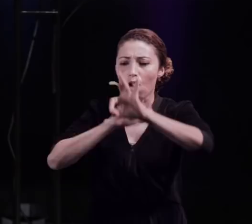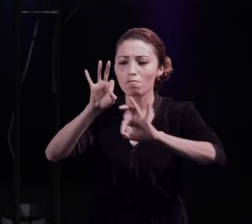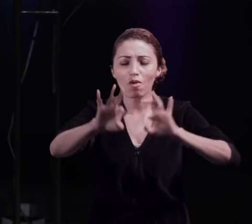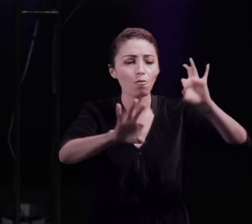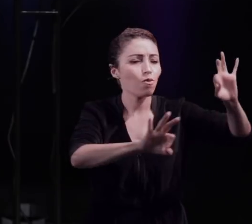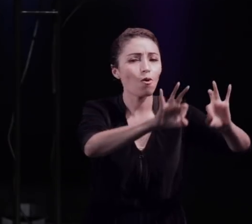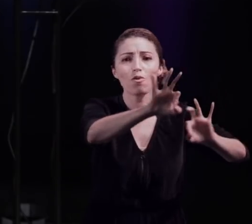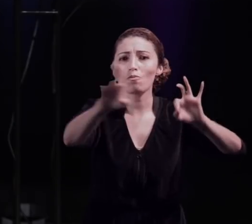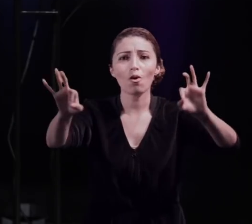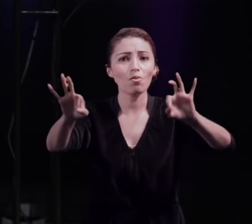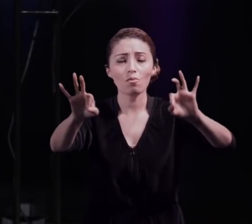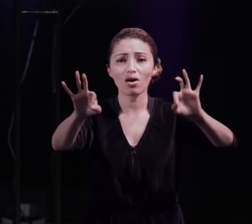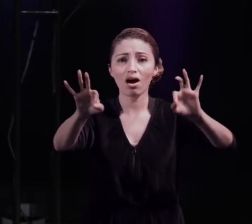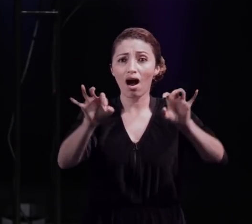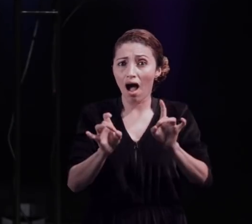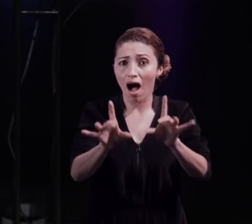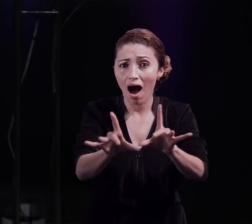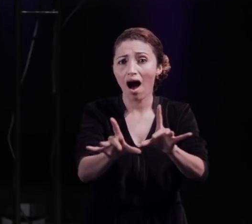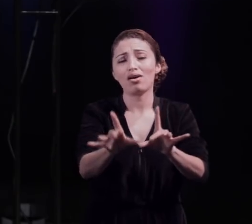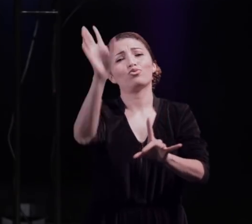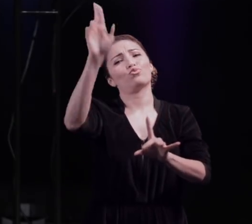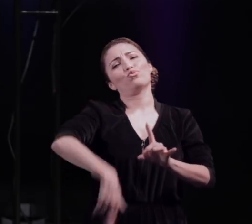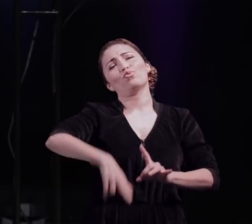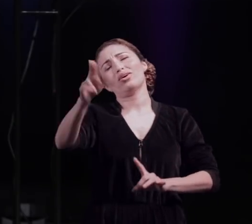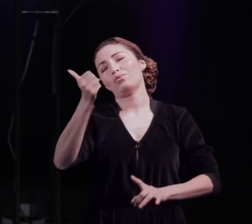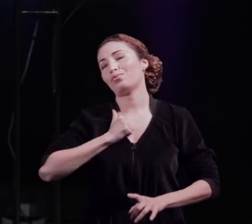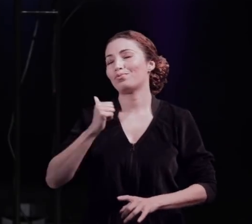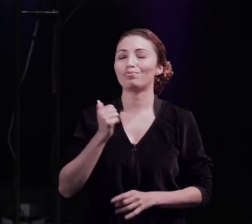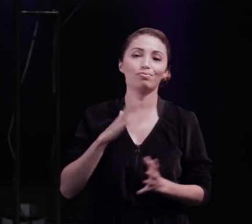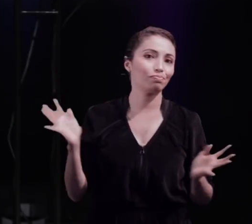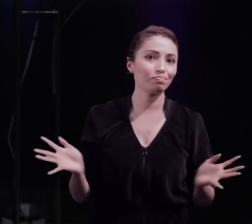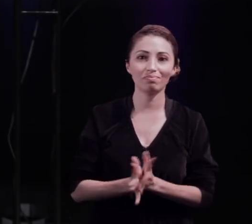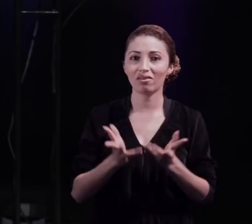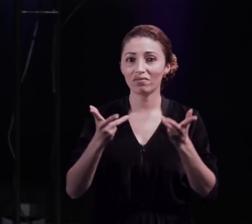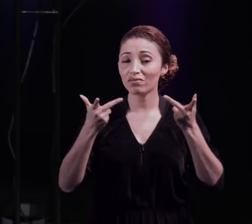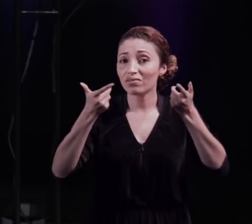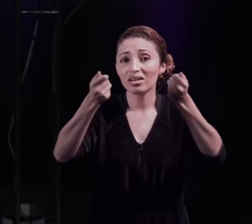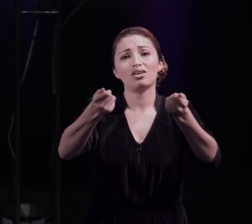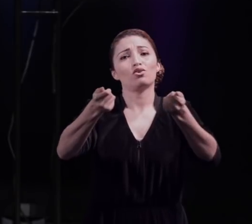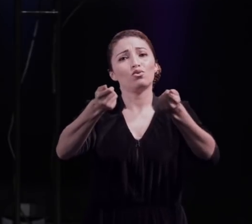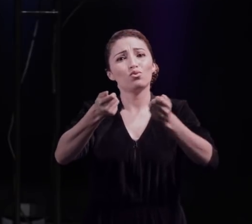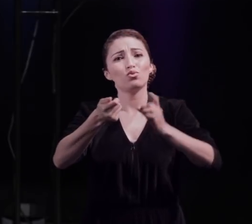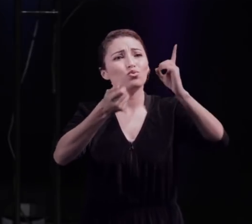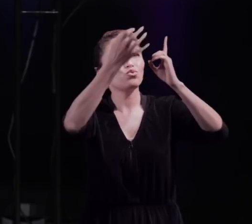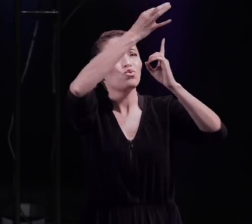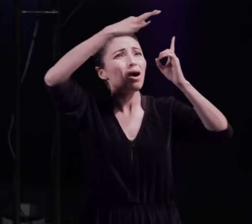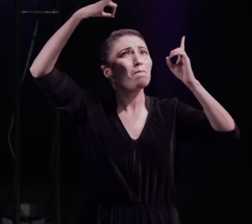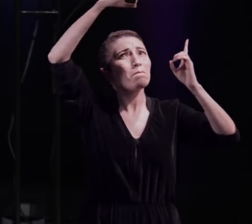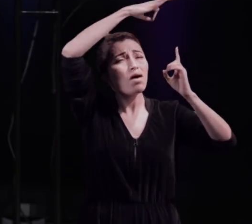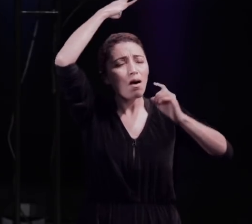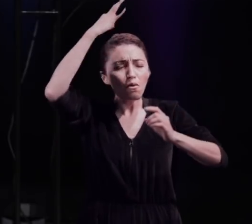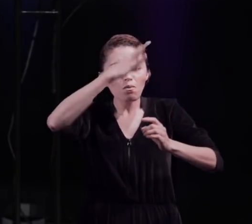cada um de nós e nunca nos deixaria. Que fantástico isso! O Espírito de Deus,